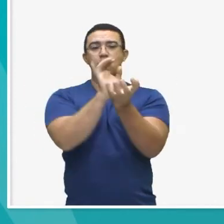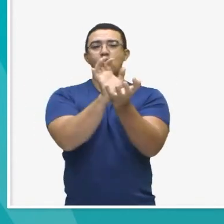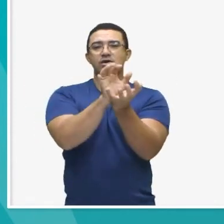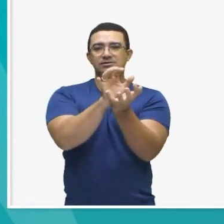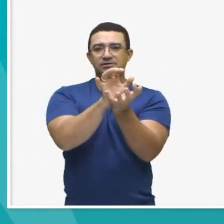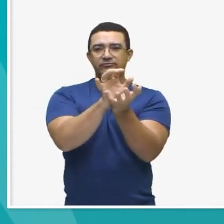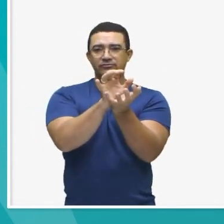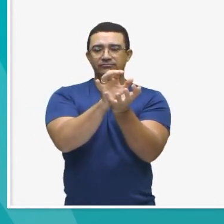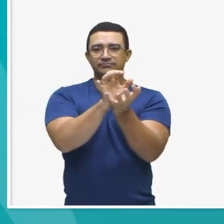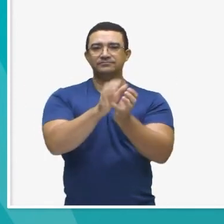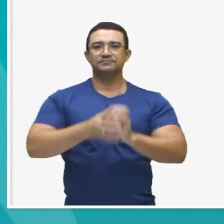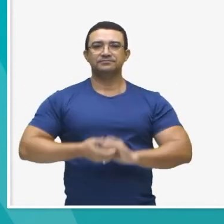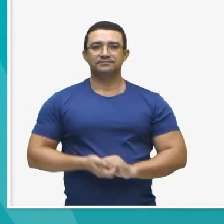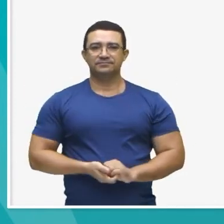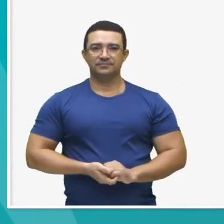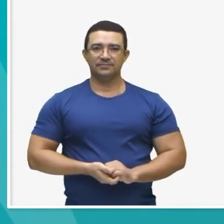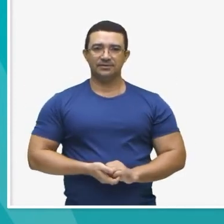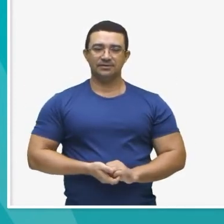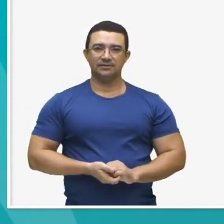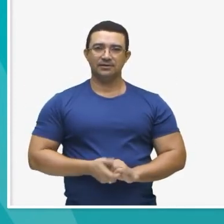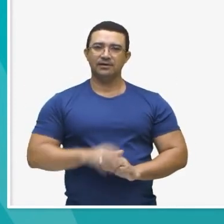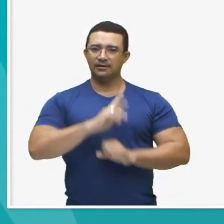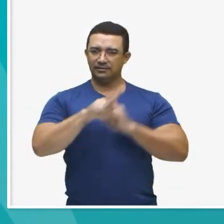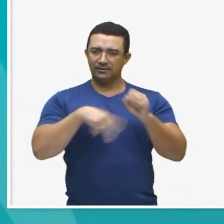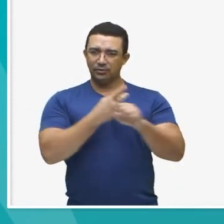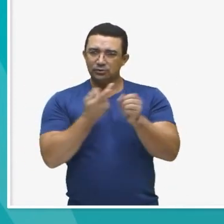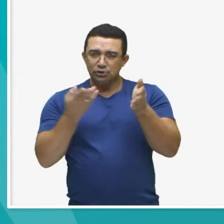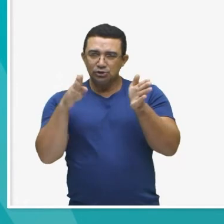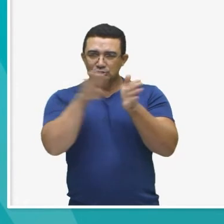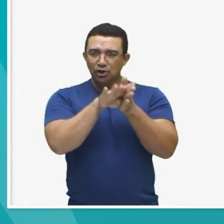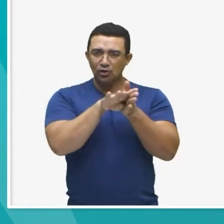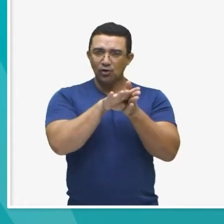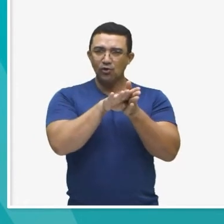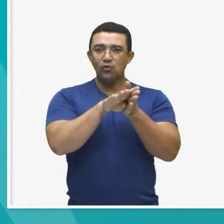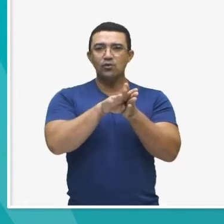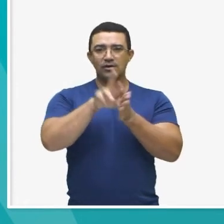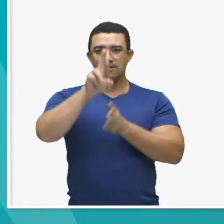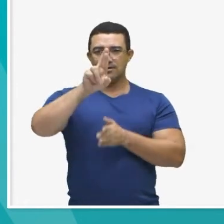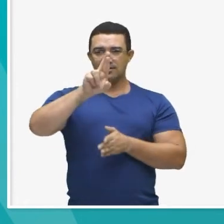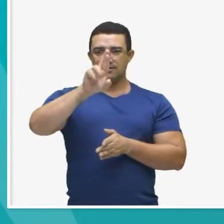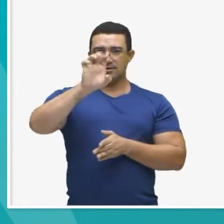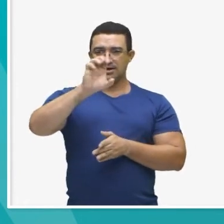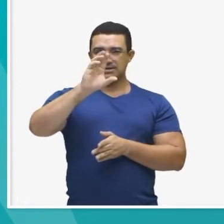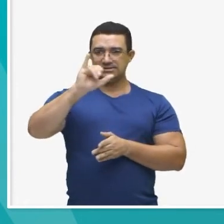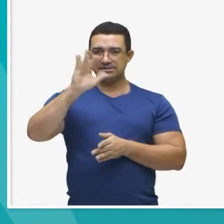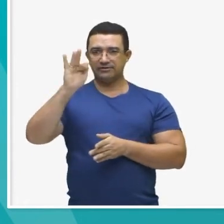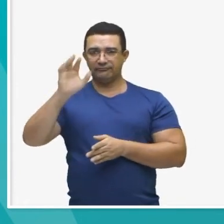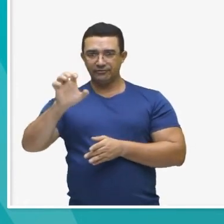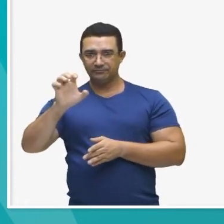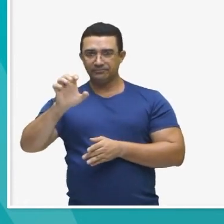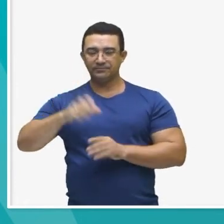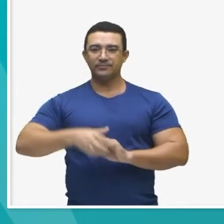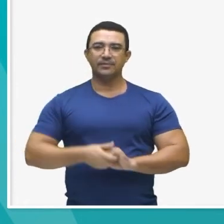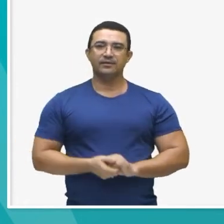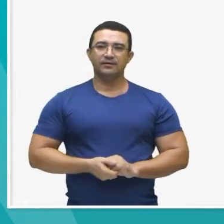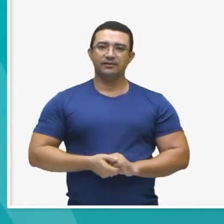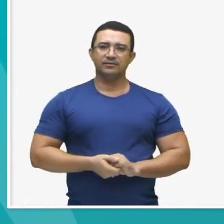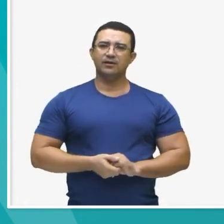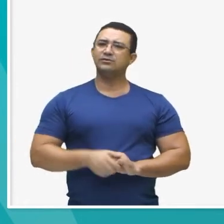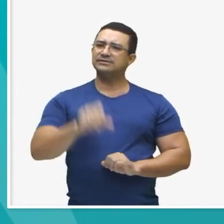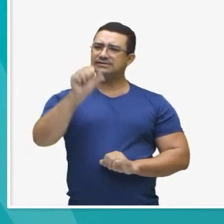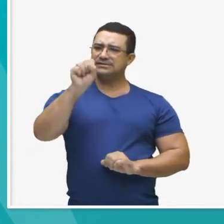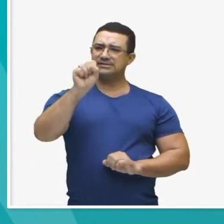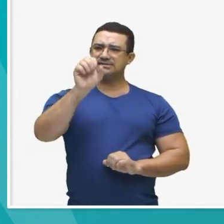né? E aí, finalmente, ao chegar no Recife, vamos dizer assim, ou ao Recife, me perdoem, ele